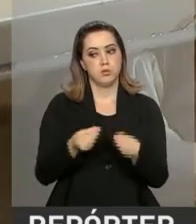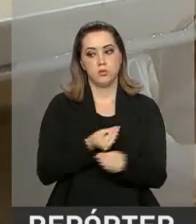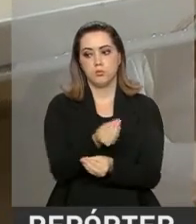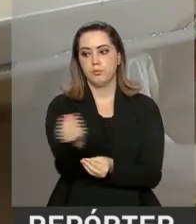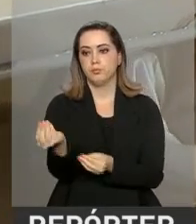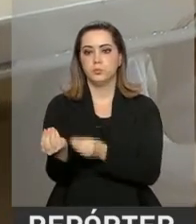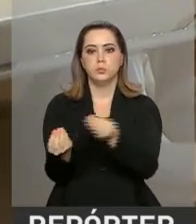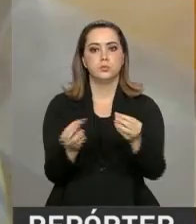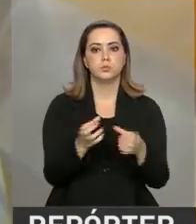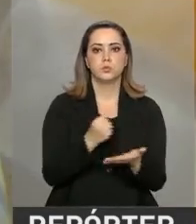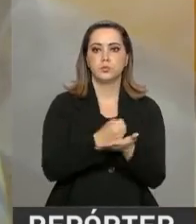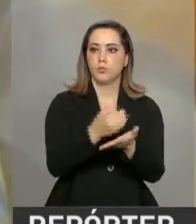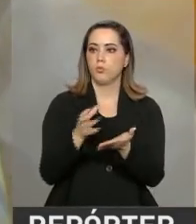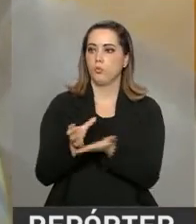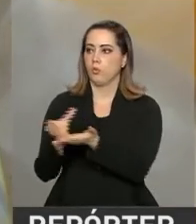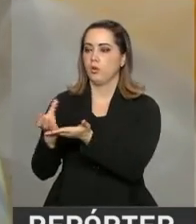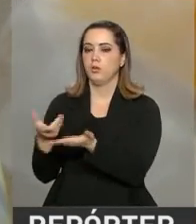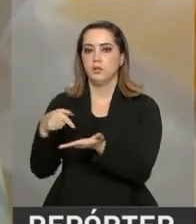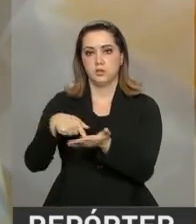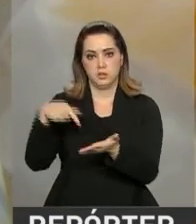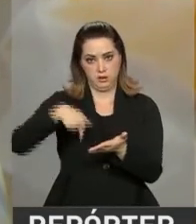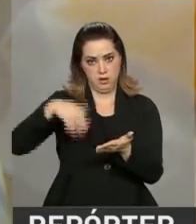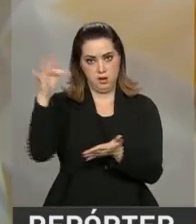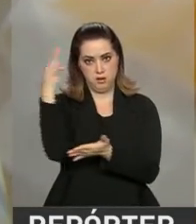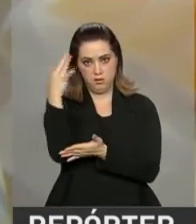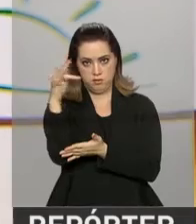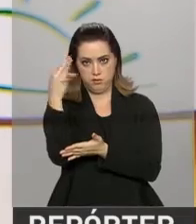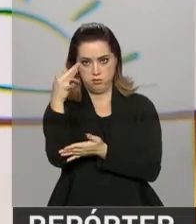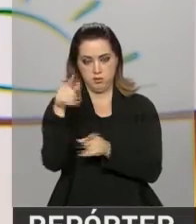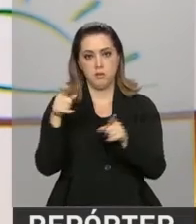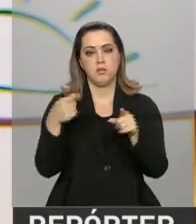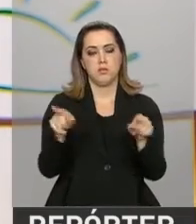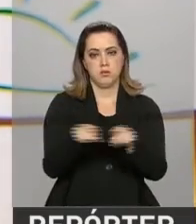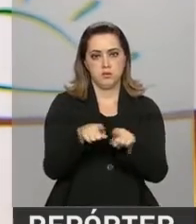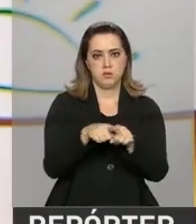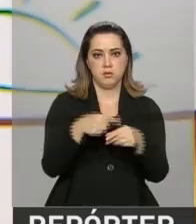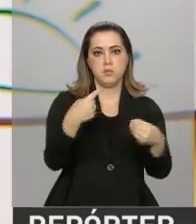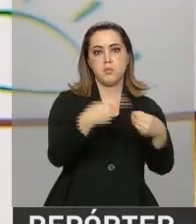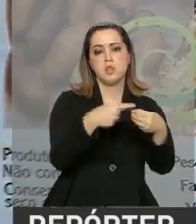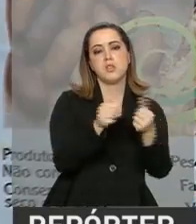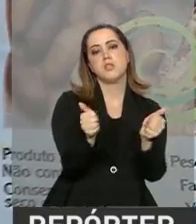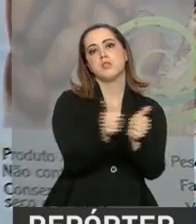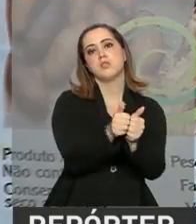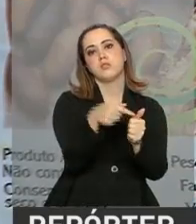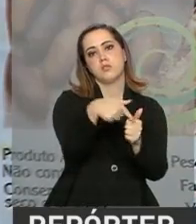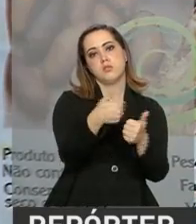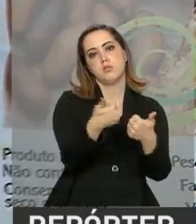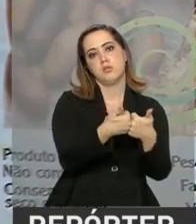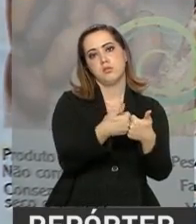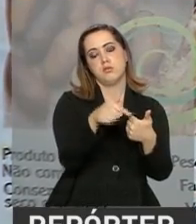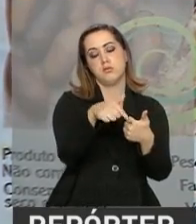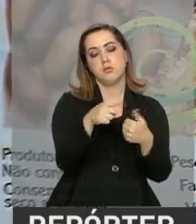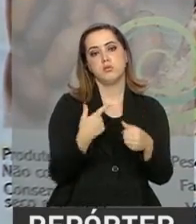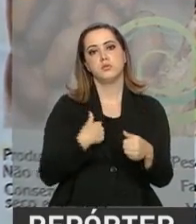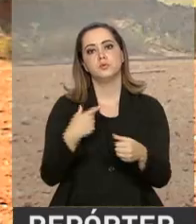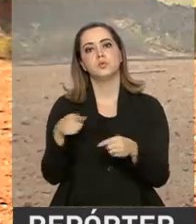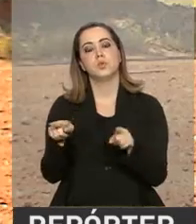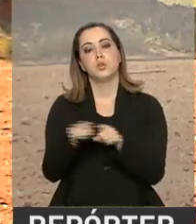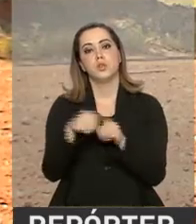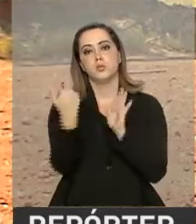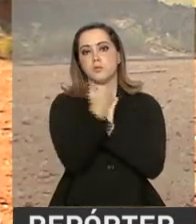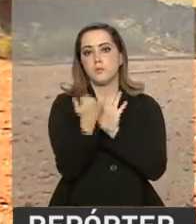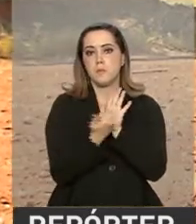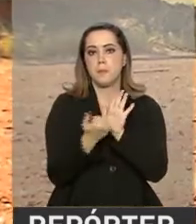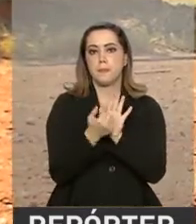produção nas escolas de Formosa e Vila Boa pelo programa do PNAE, programa do governo federal.